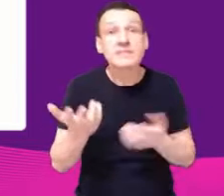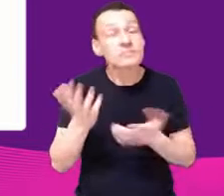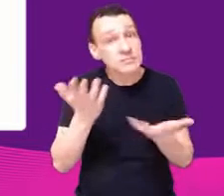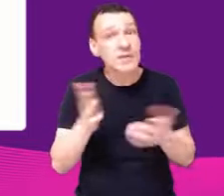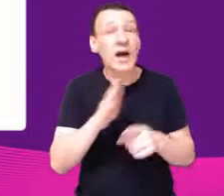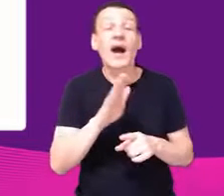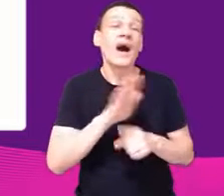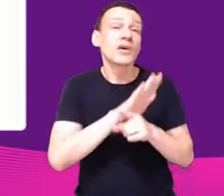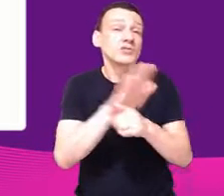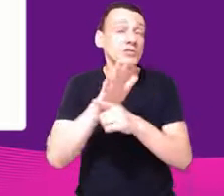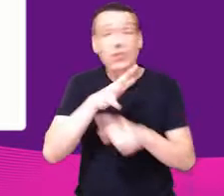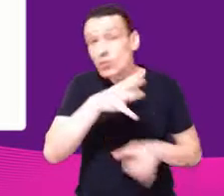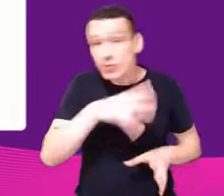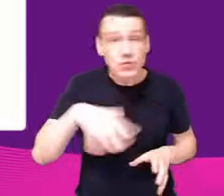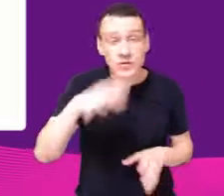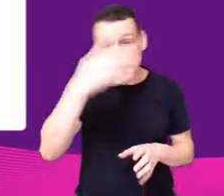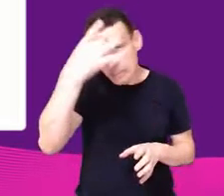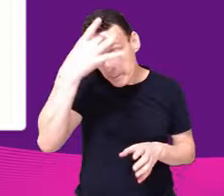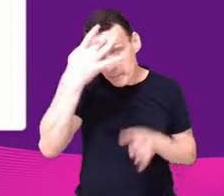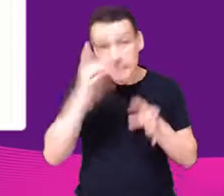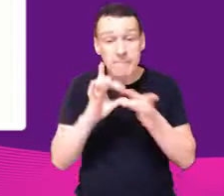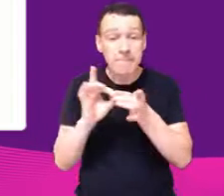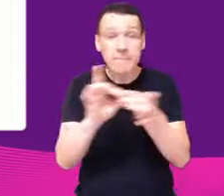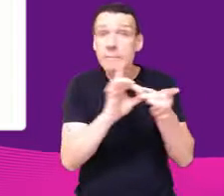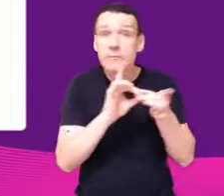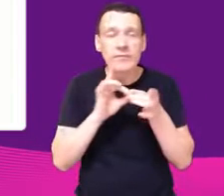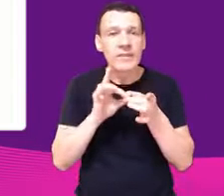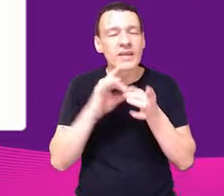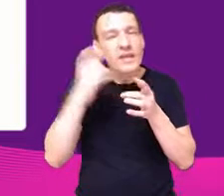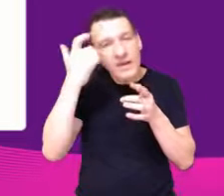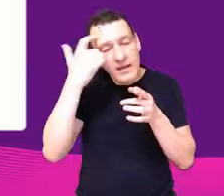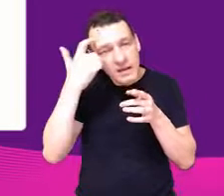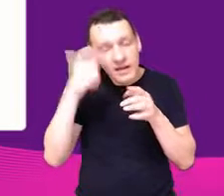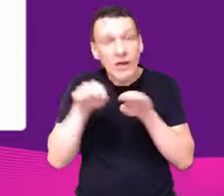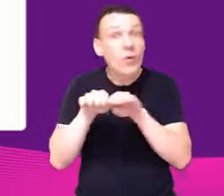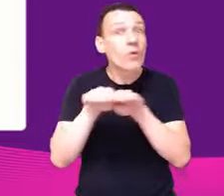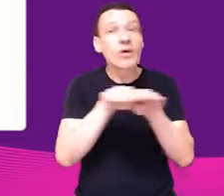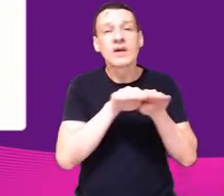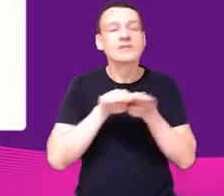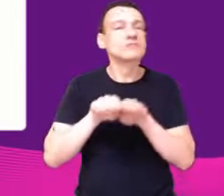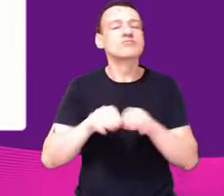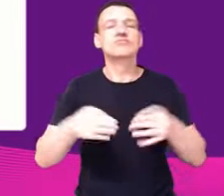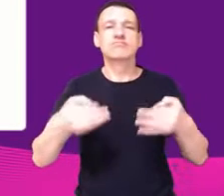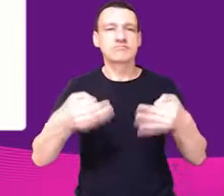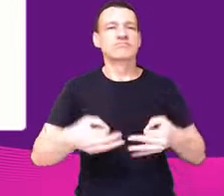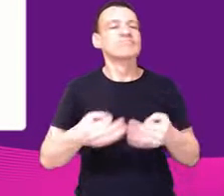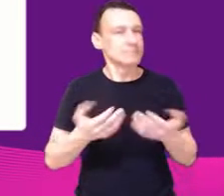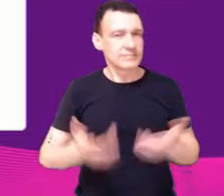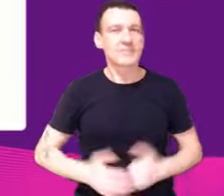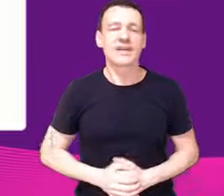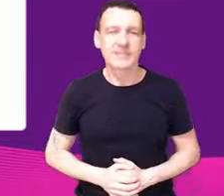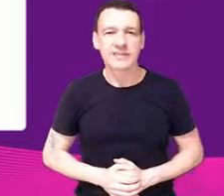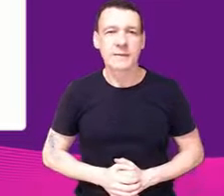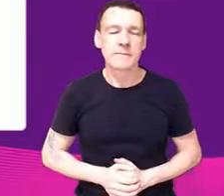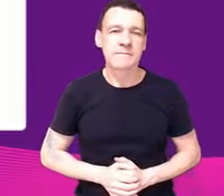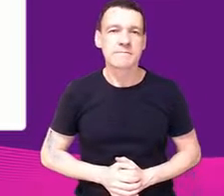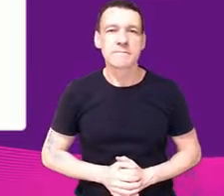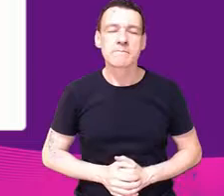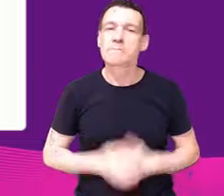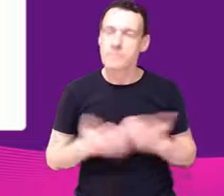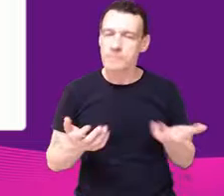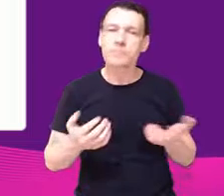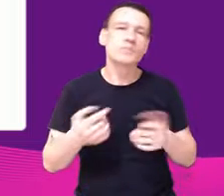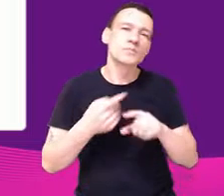com as entidades de saúde pública mundial, como a